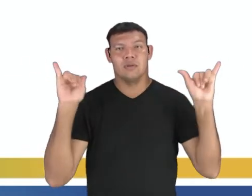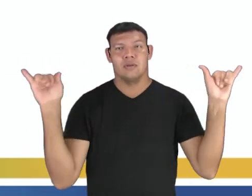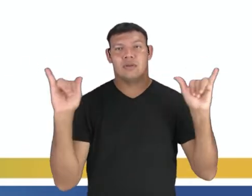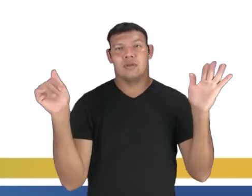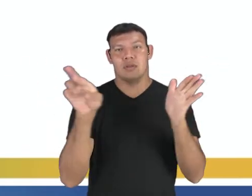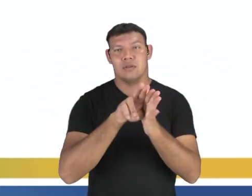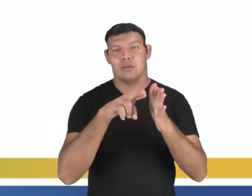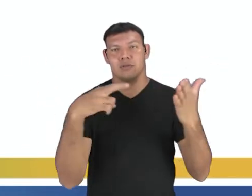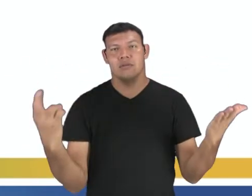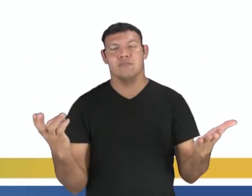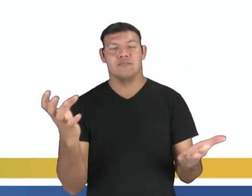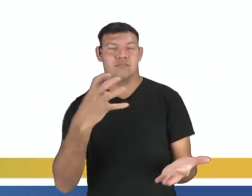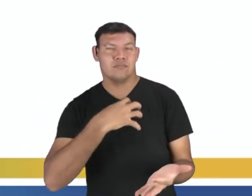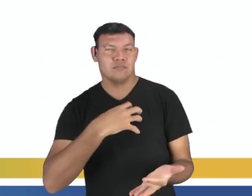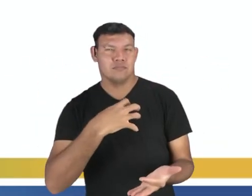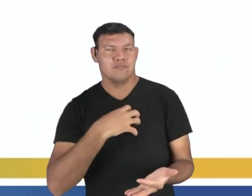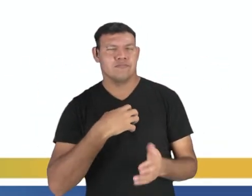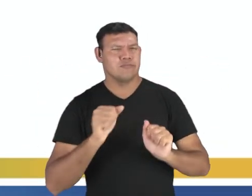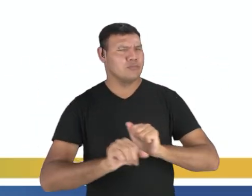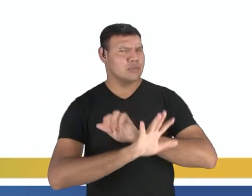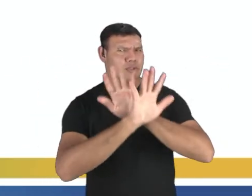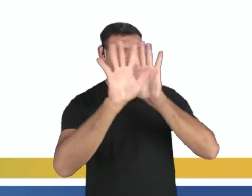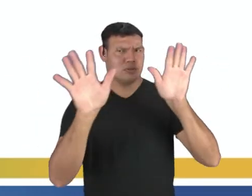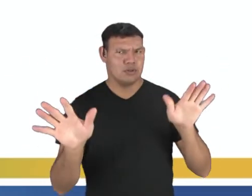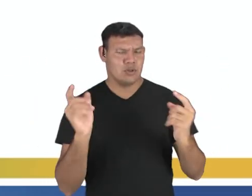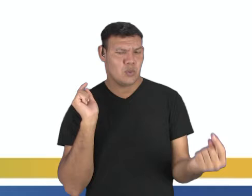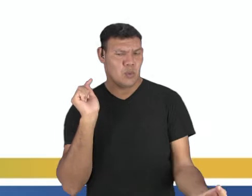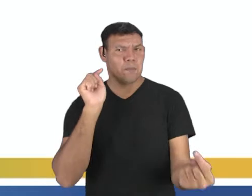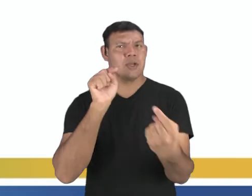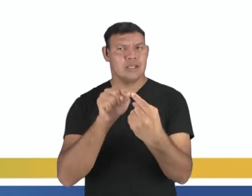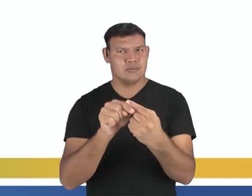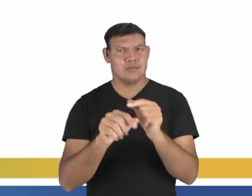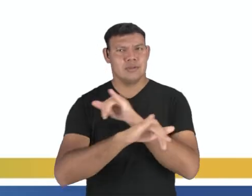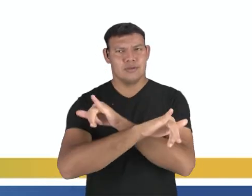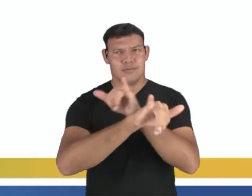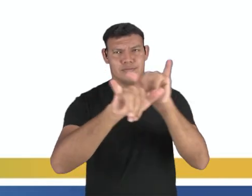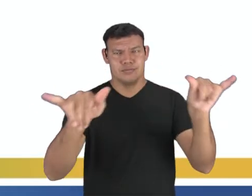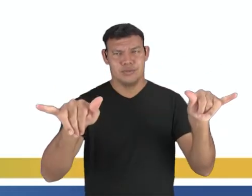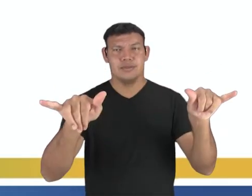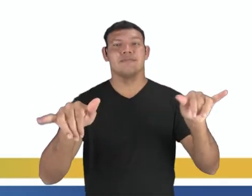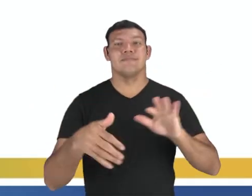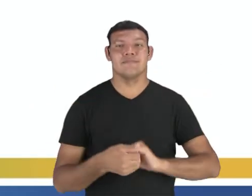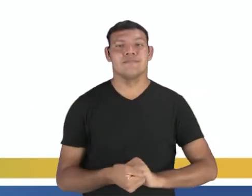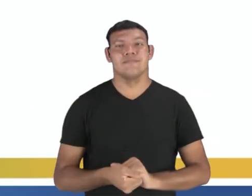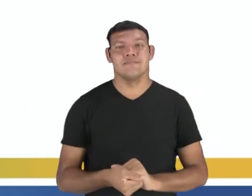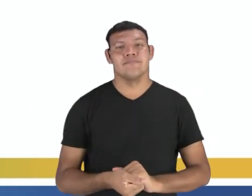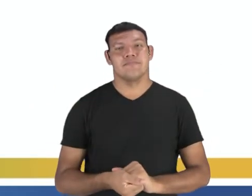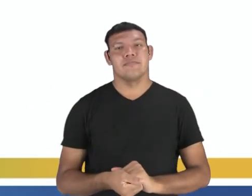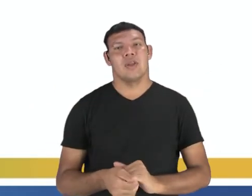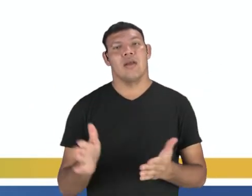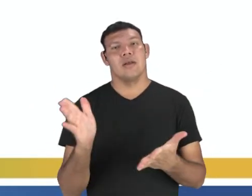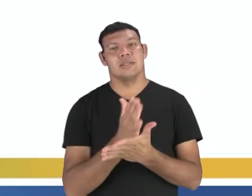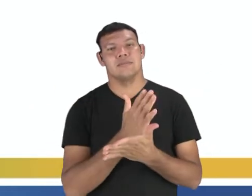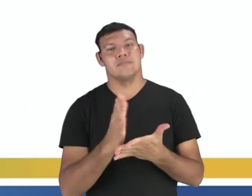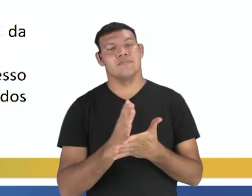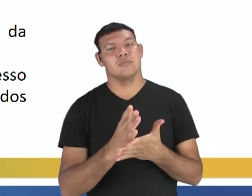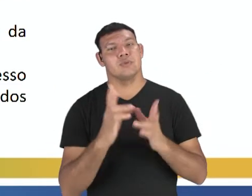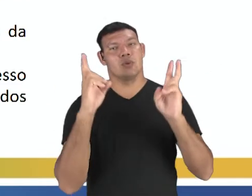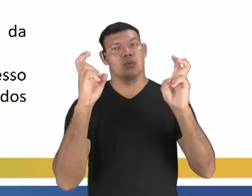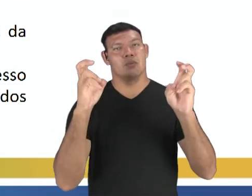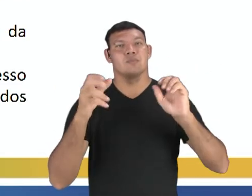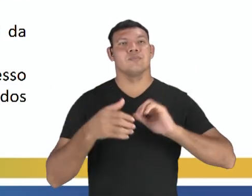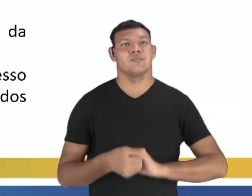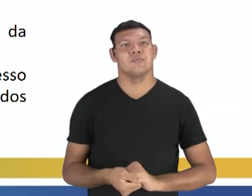revistas, eles vêm com a intenção mais clara, que é informar ou trazer informações sobre determinados assuntos.